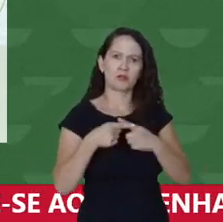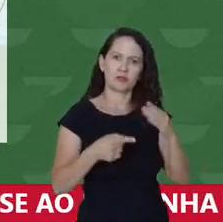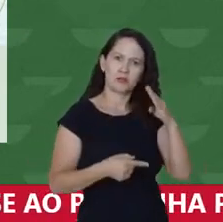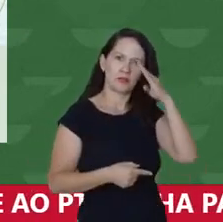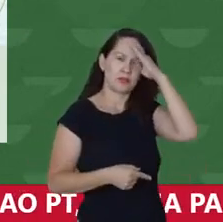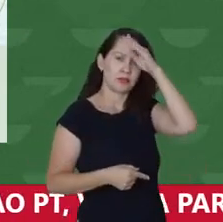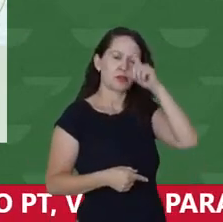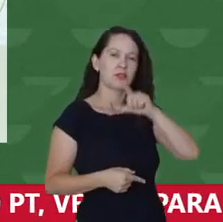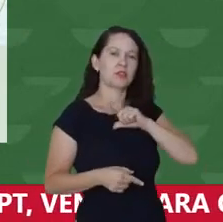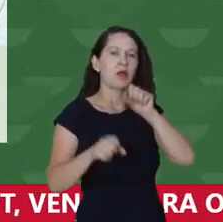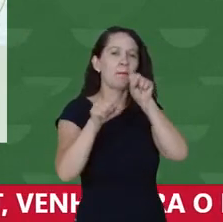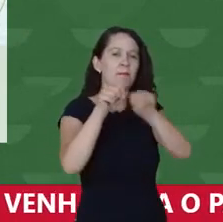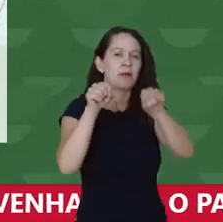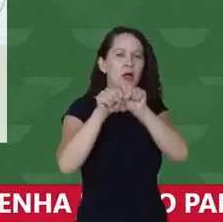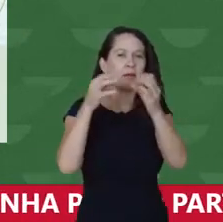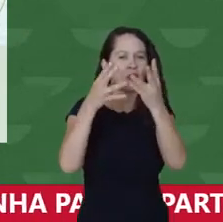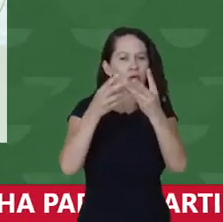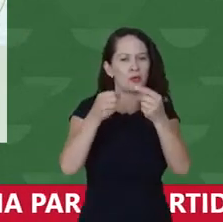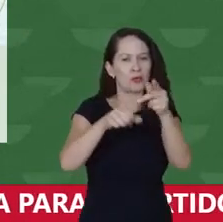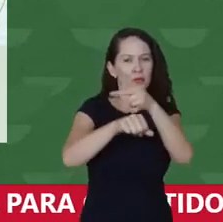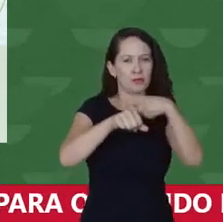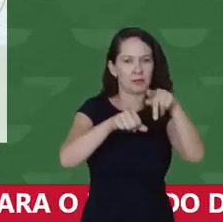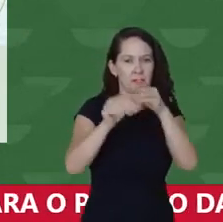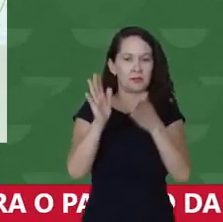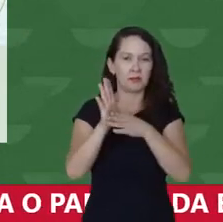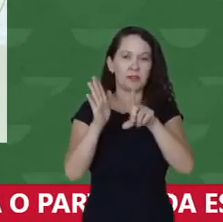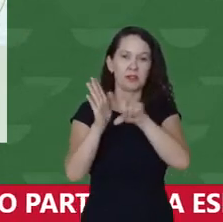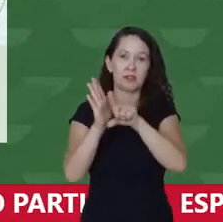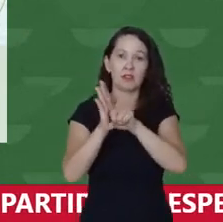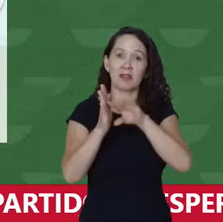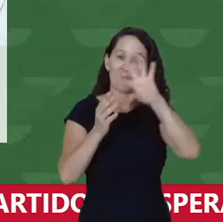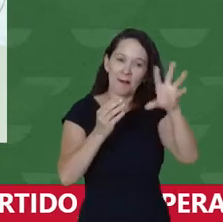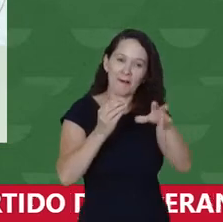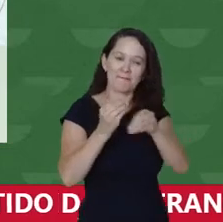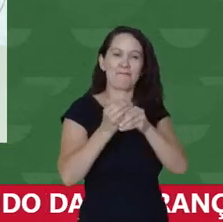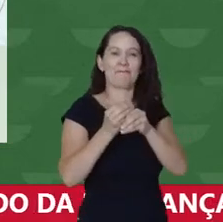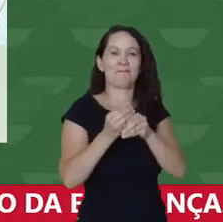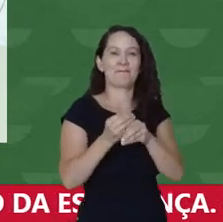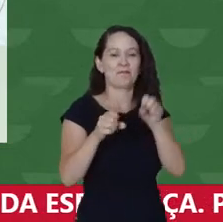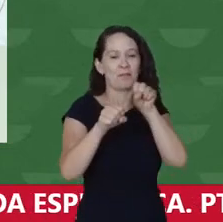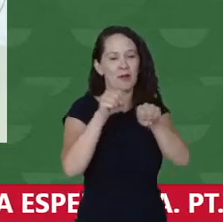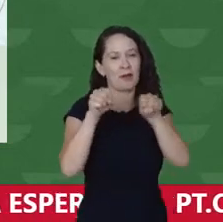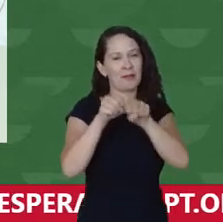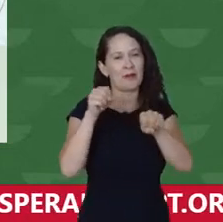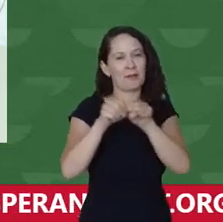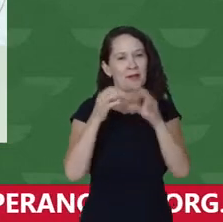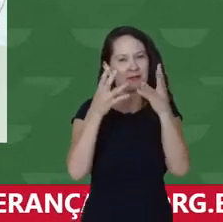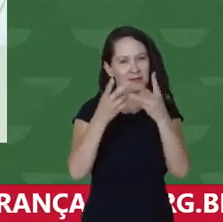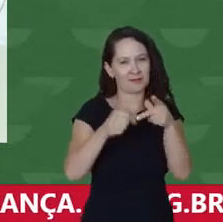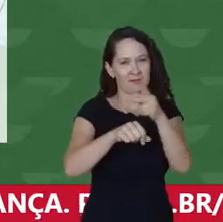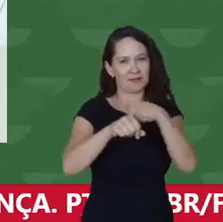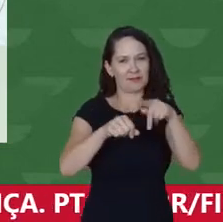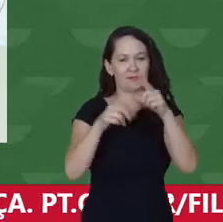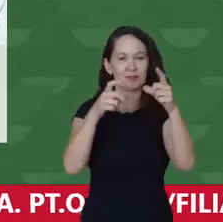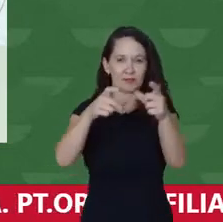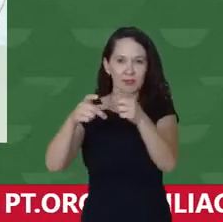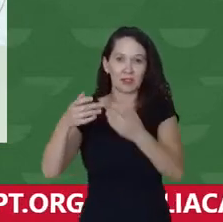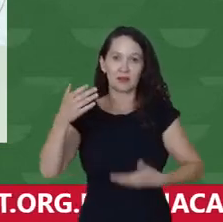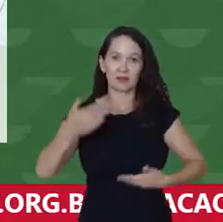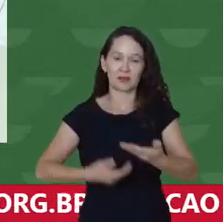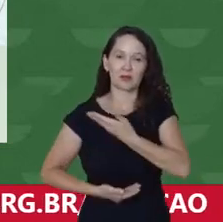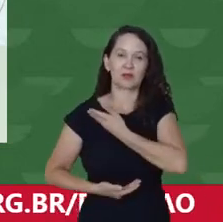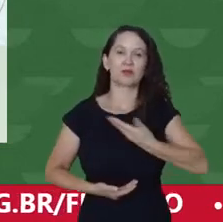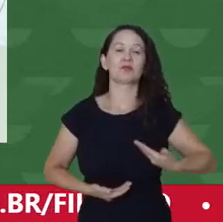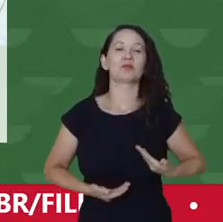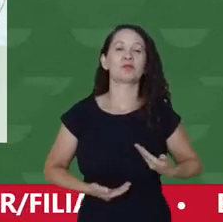Bolsonaro está destruindo o país e essa PEC vem ser mais um elemento de destruição do espaço do serviço